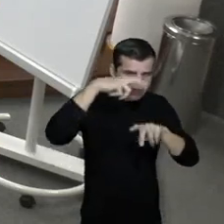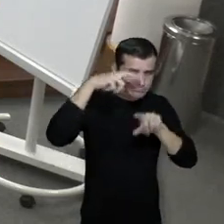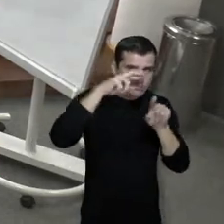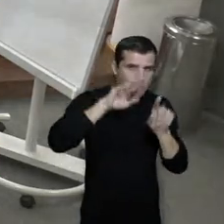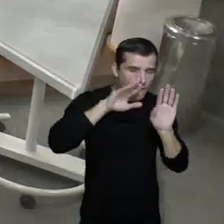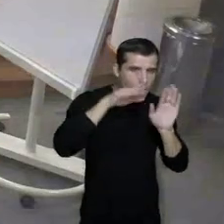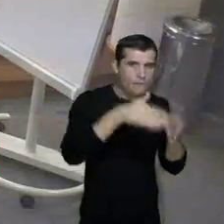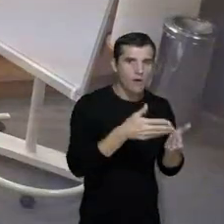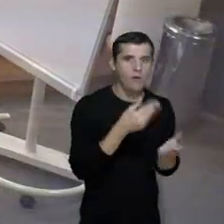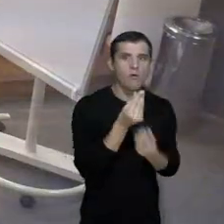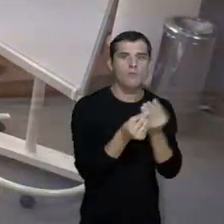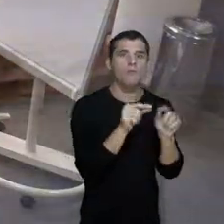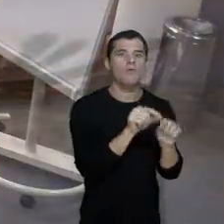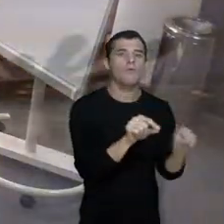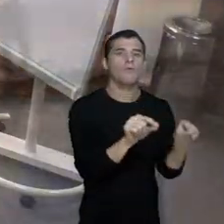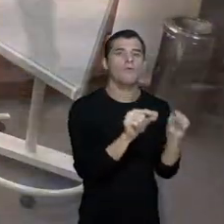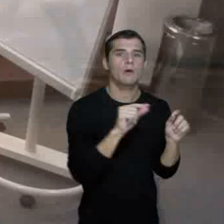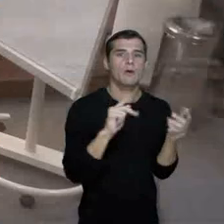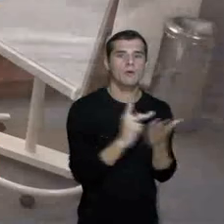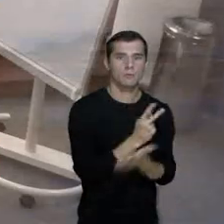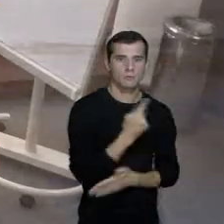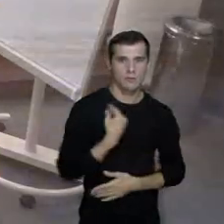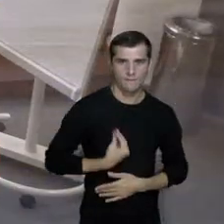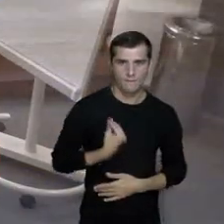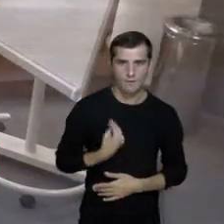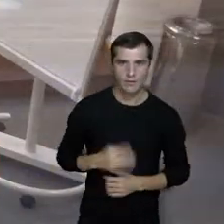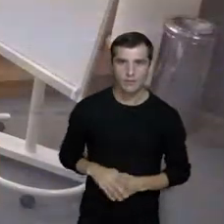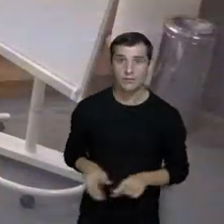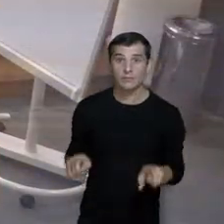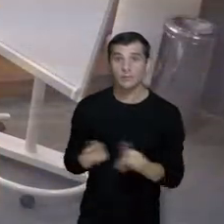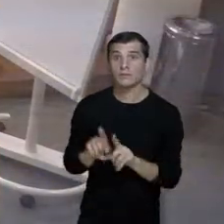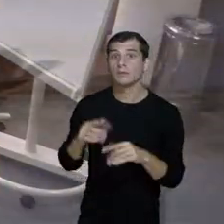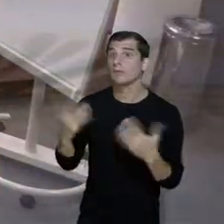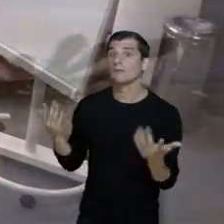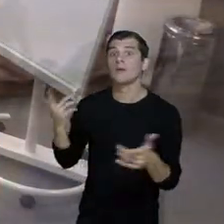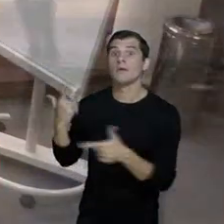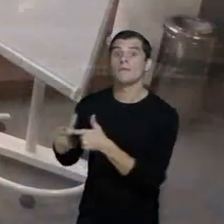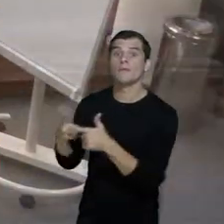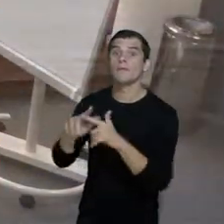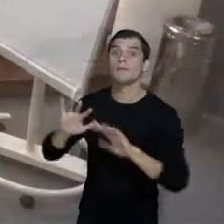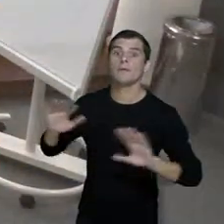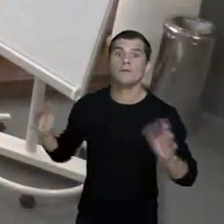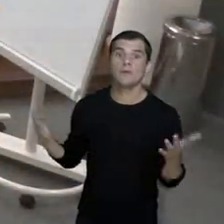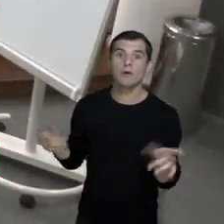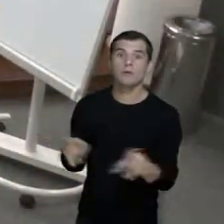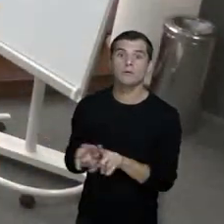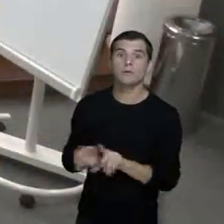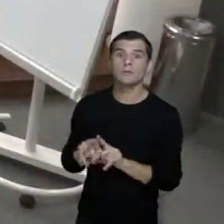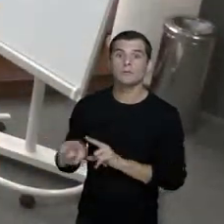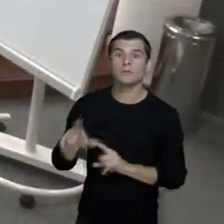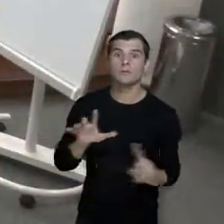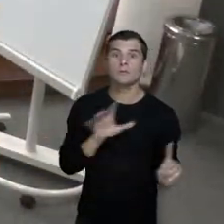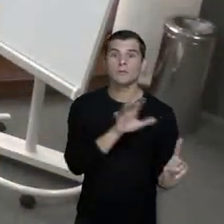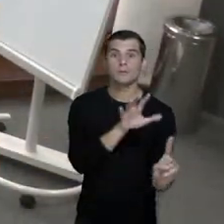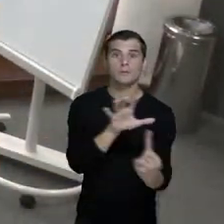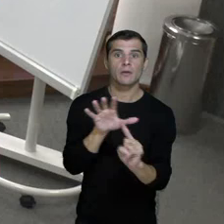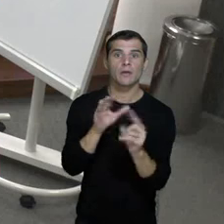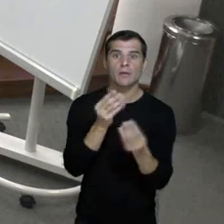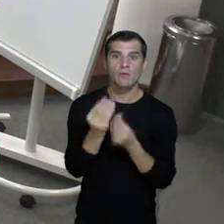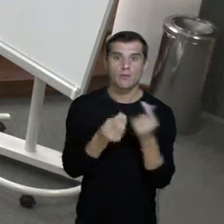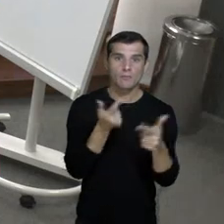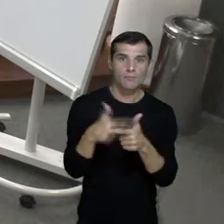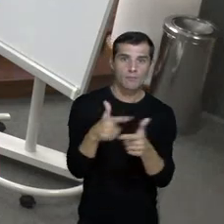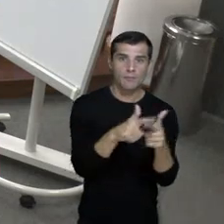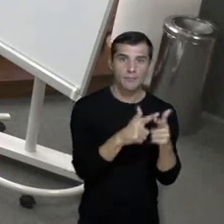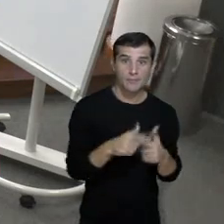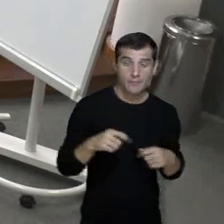coisa o que que tá acontecendo qual é o problema né da onde essa origem desse problema às vezes é preciso a